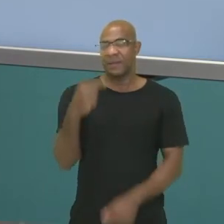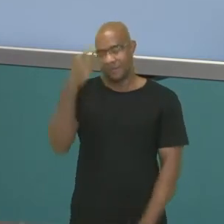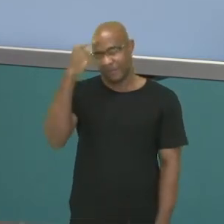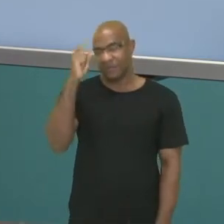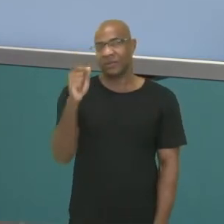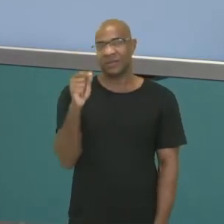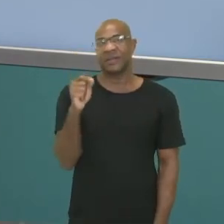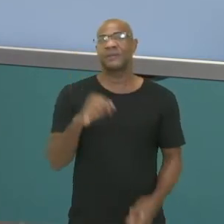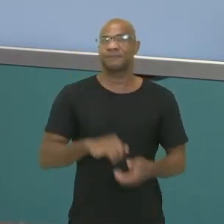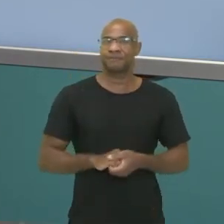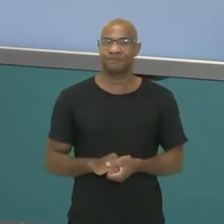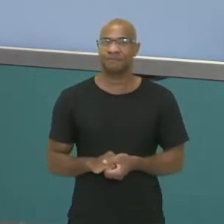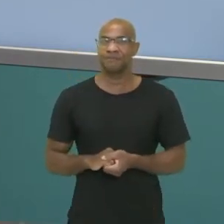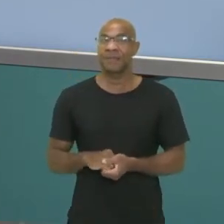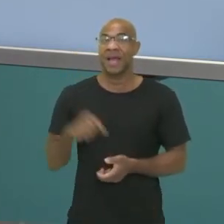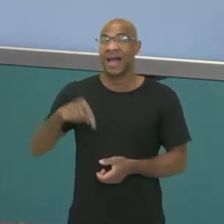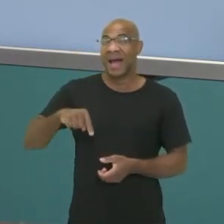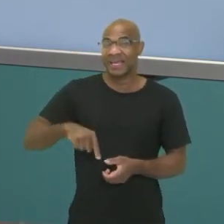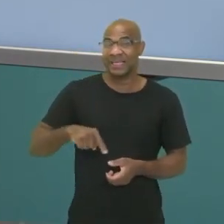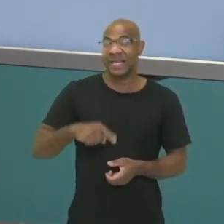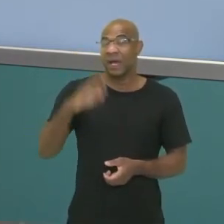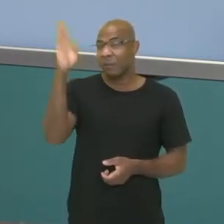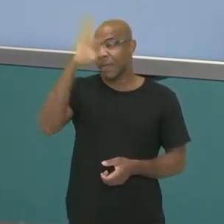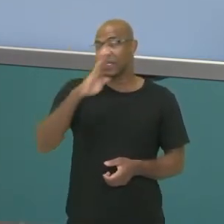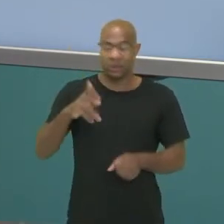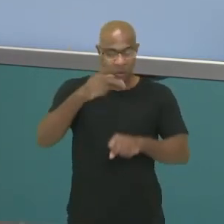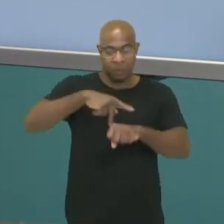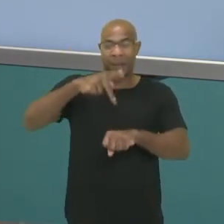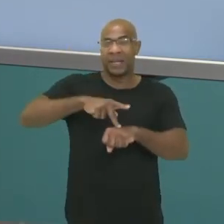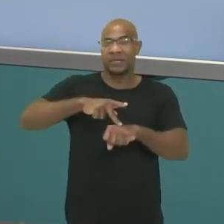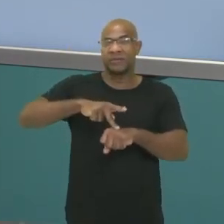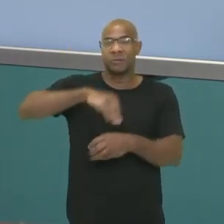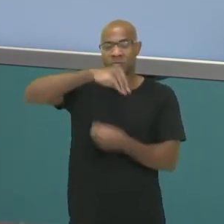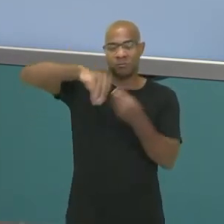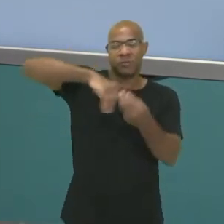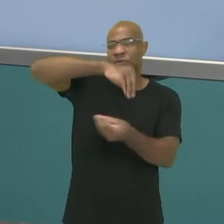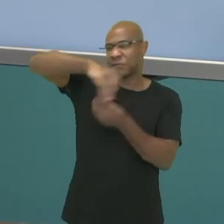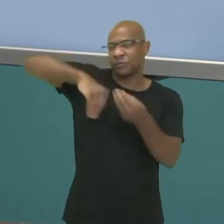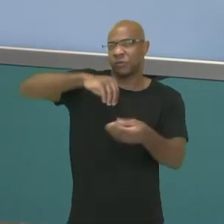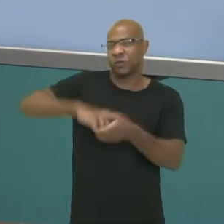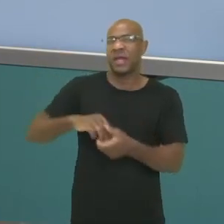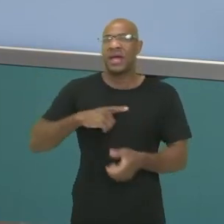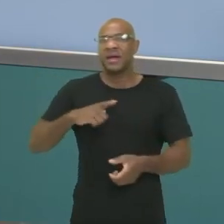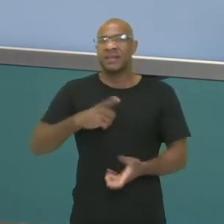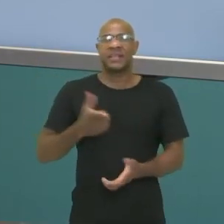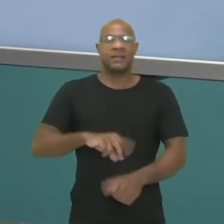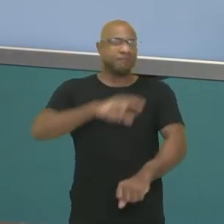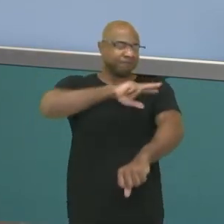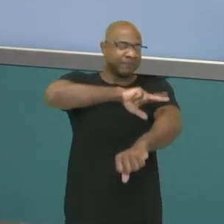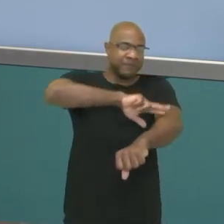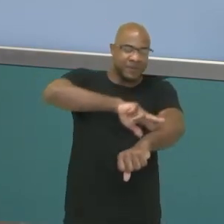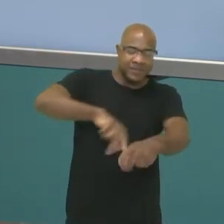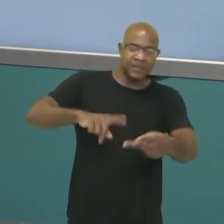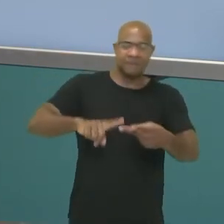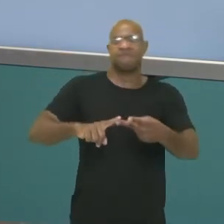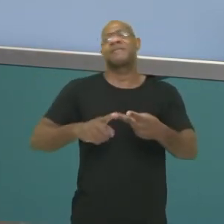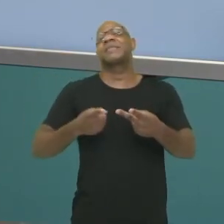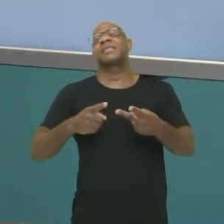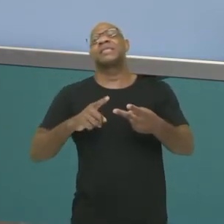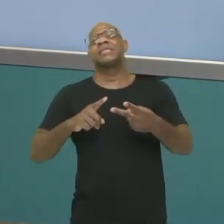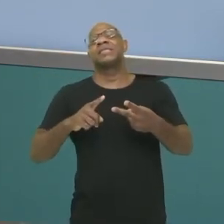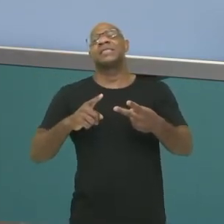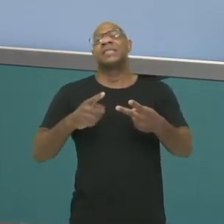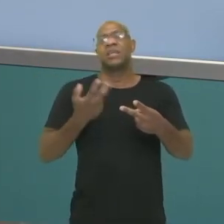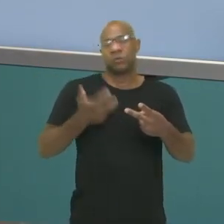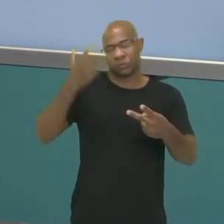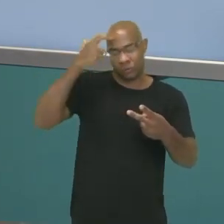país altamente heterogêneo, né? A gente vai ter aí uma concepção racial, étnica, religiosa, econômica,